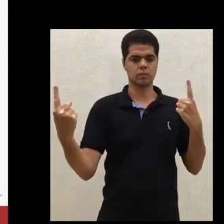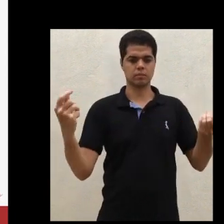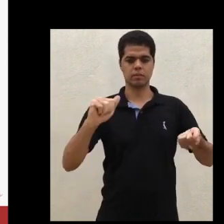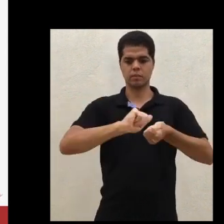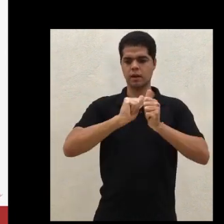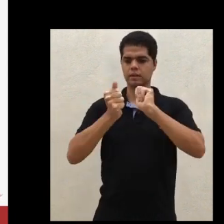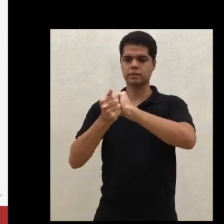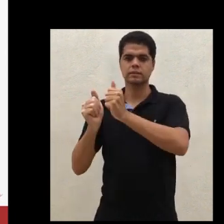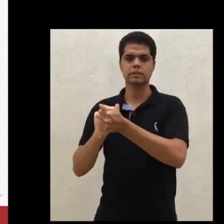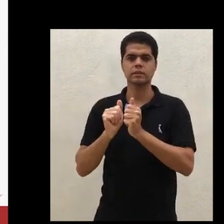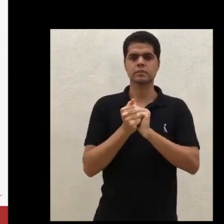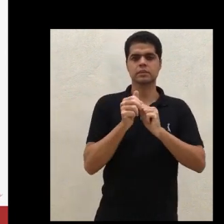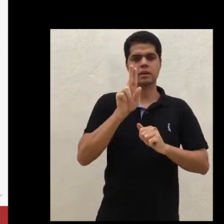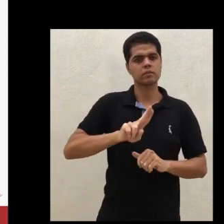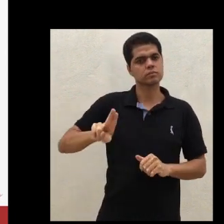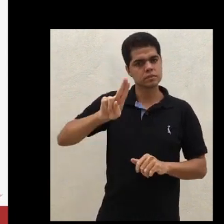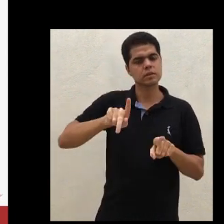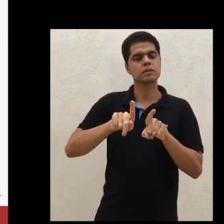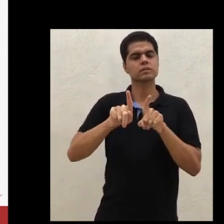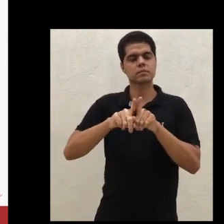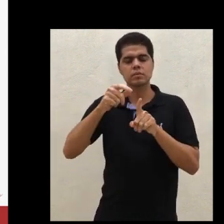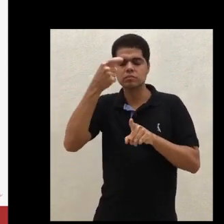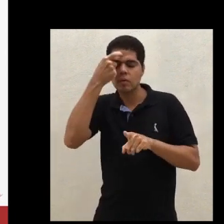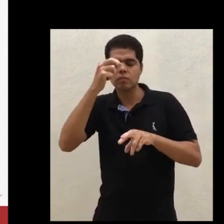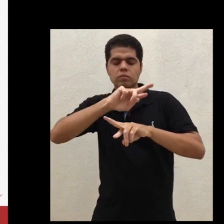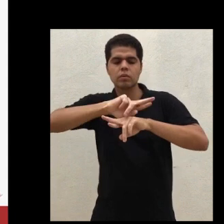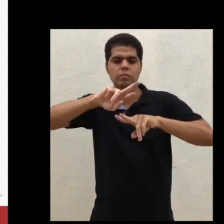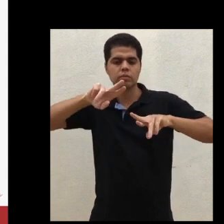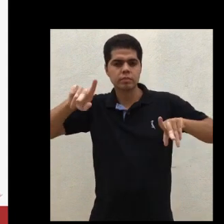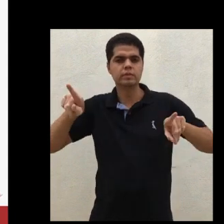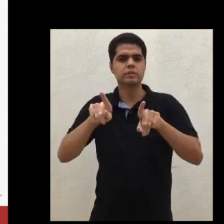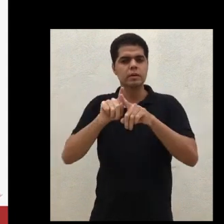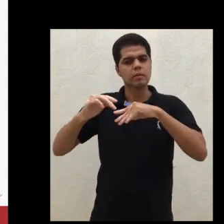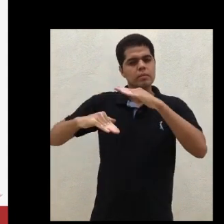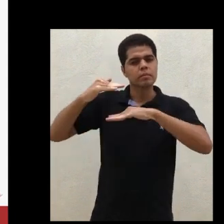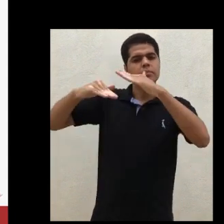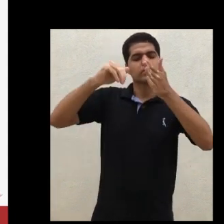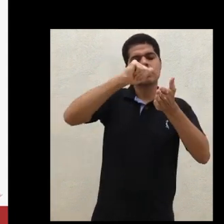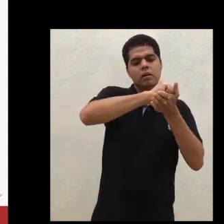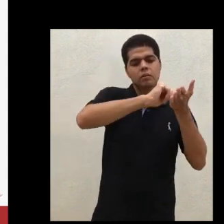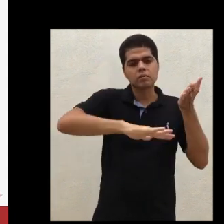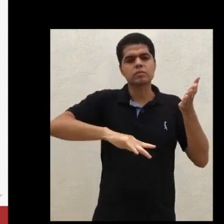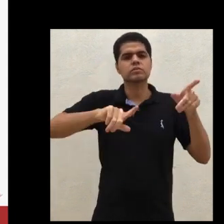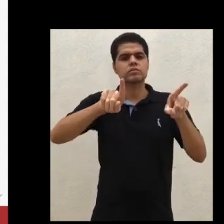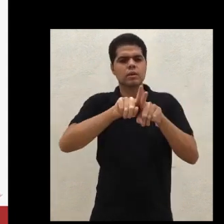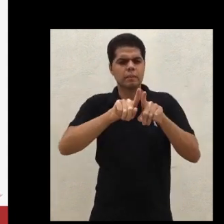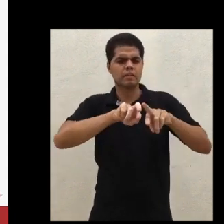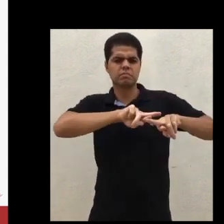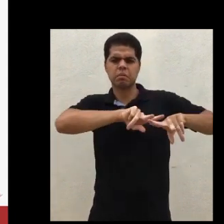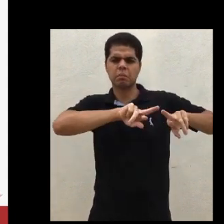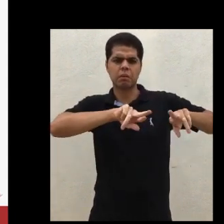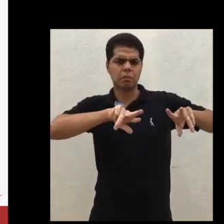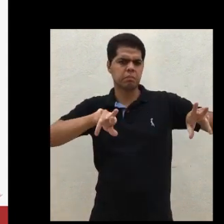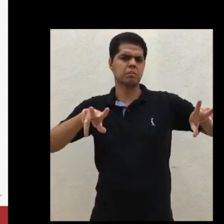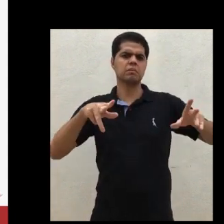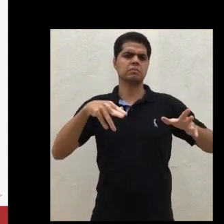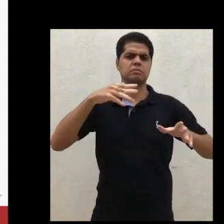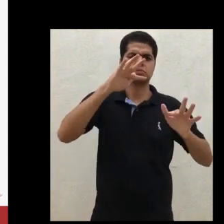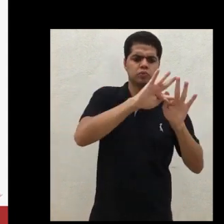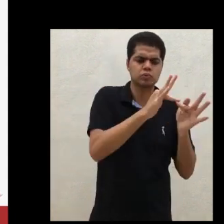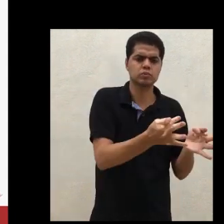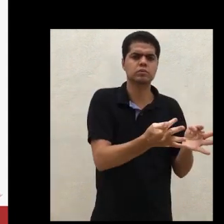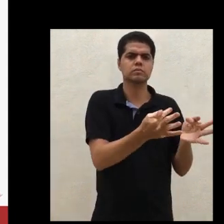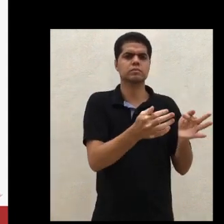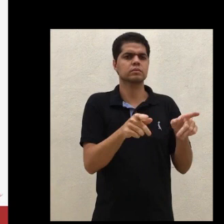com lógica fuzzy. Às vezes, para resolver um problema de redes neurais, eu uso aqui uma heurística evolutiva, tipo algoritmo genético, branch and